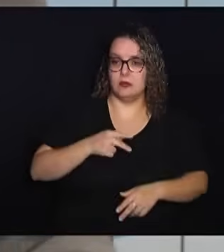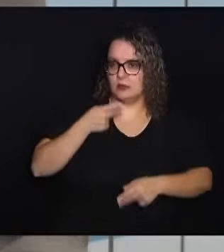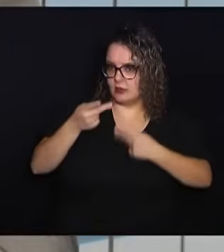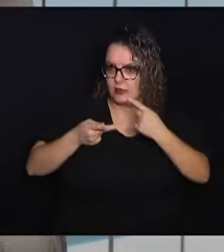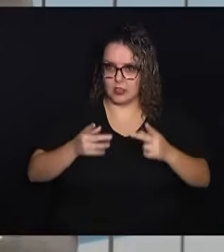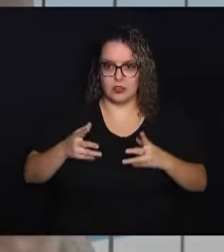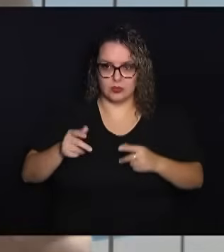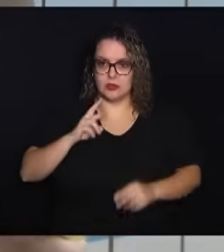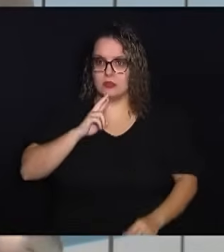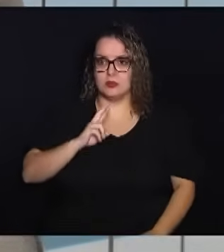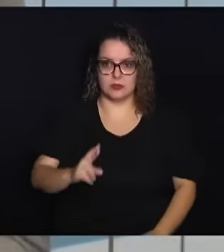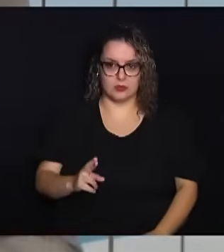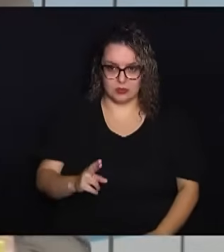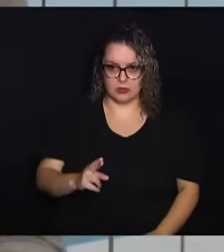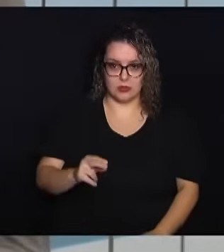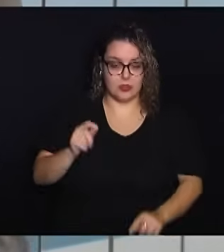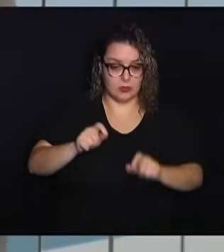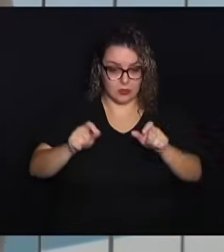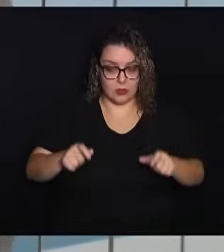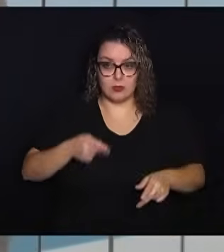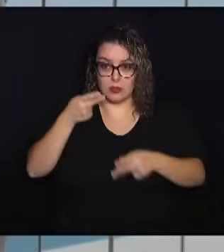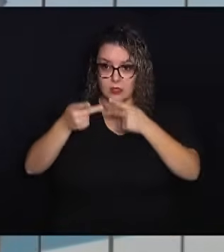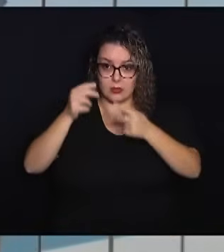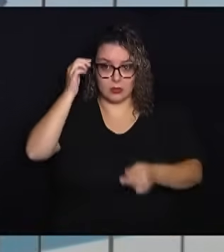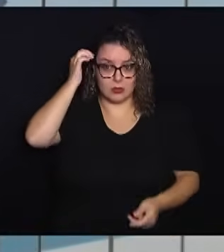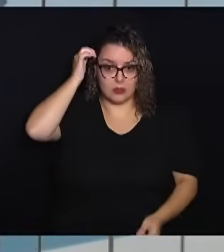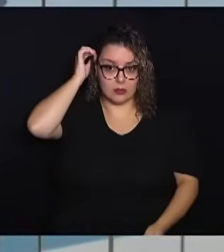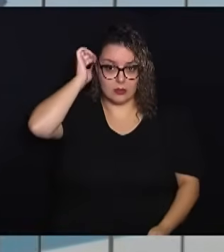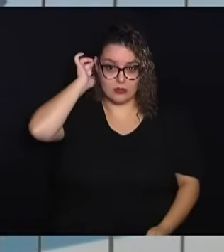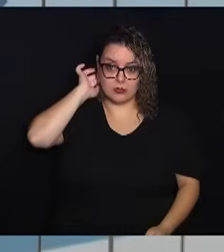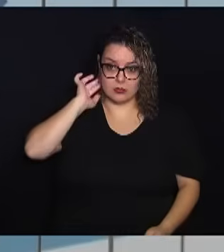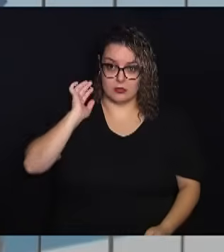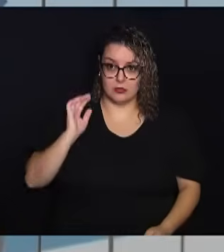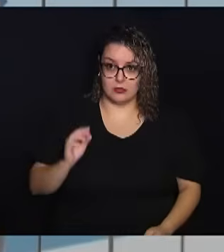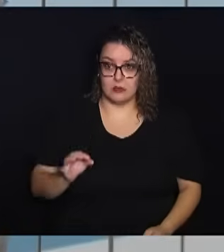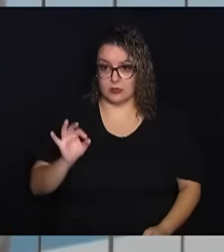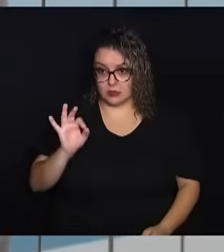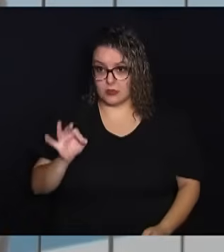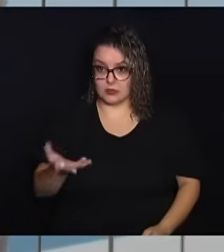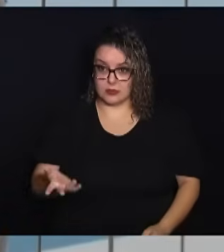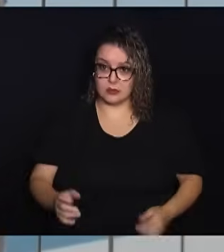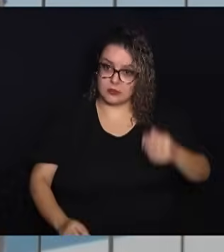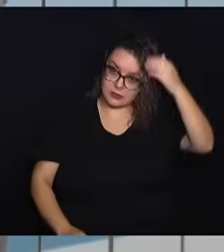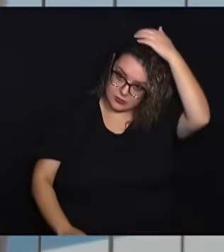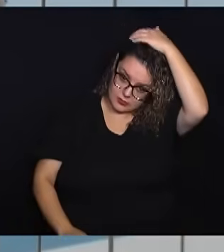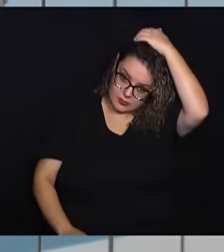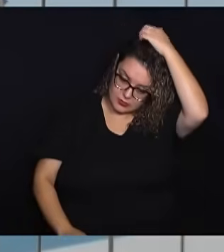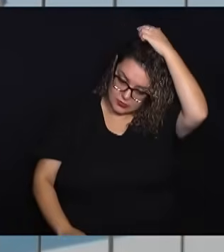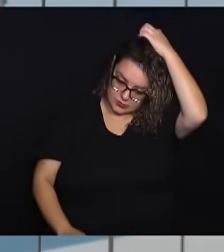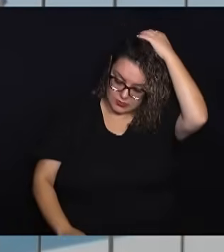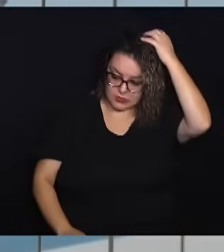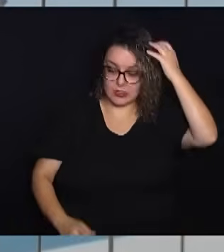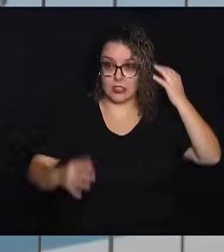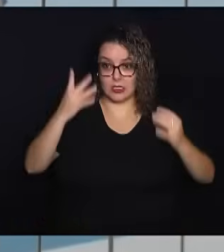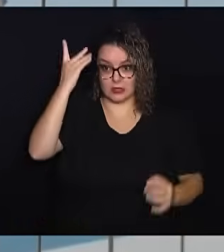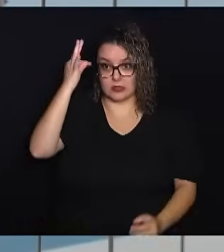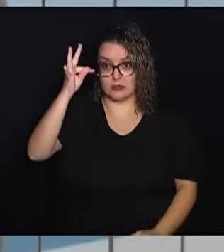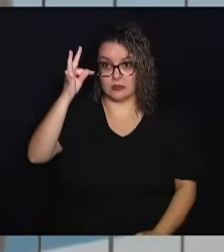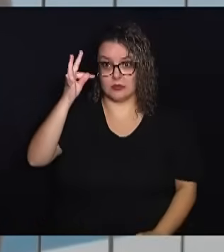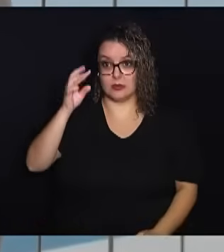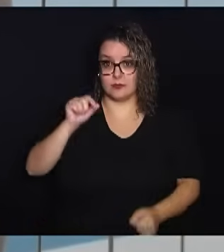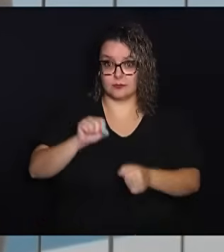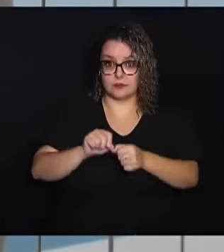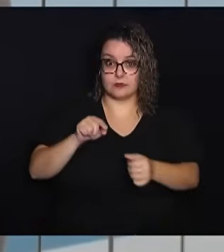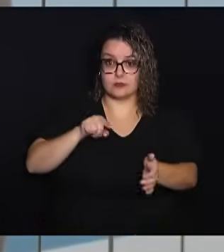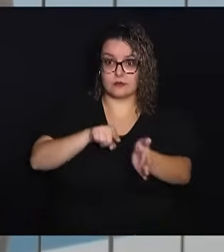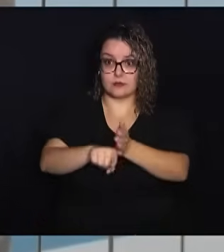Todas as respostas que o pessoal ali falava estavam corretas, né, na teoria. E eu fiz uma outra pergunta